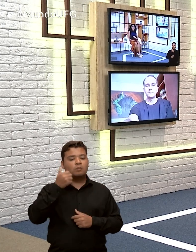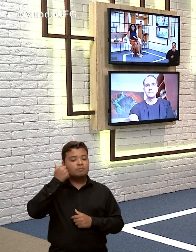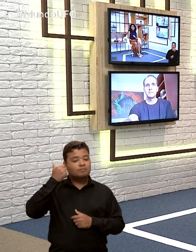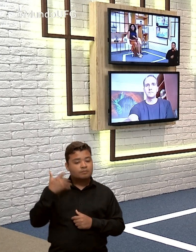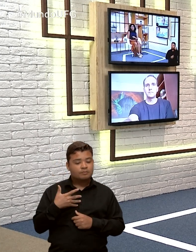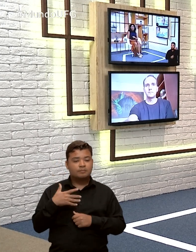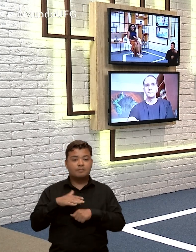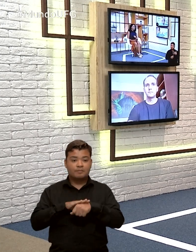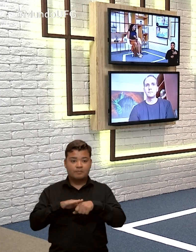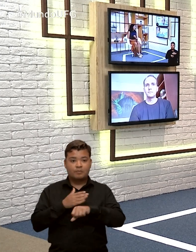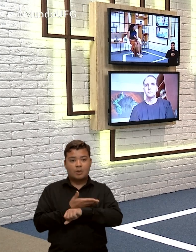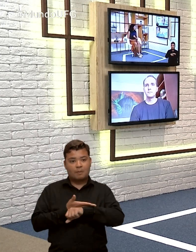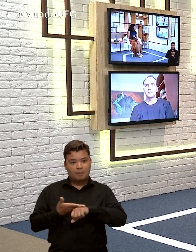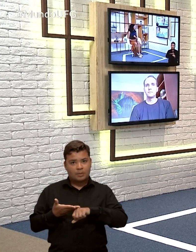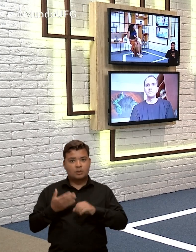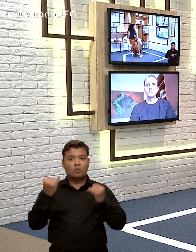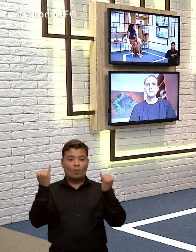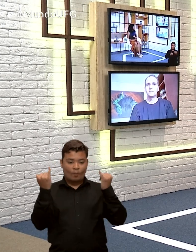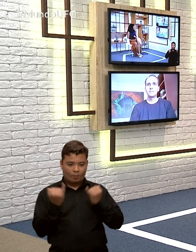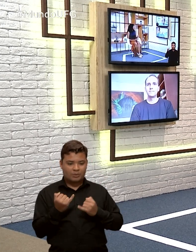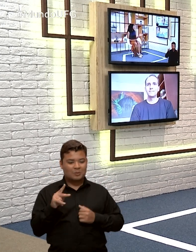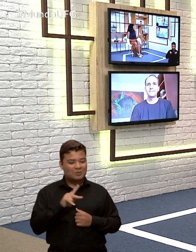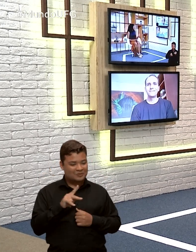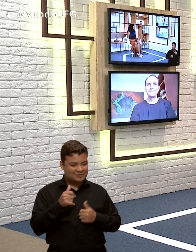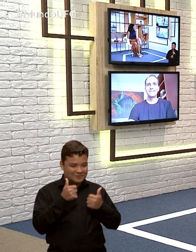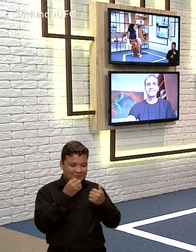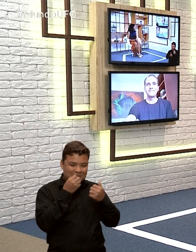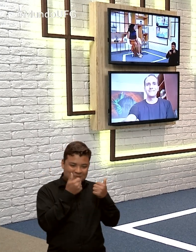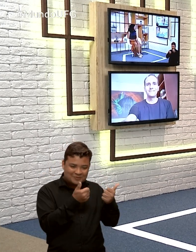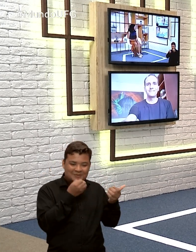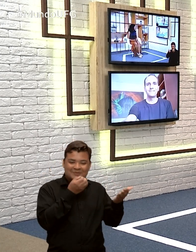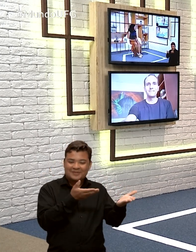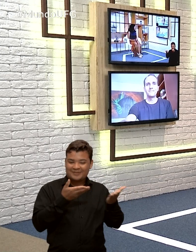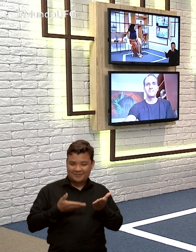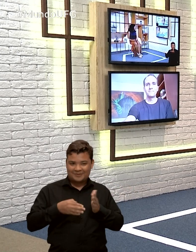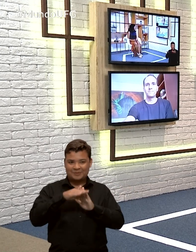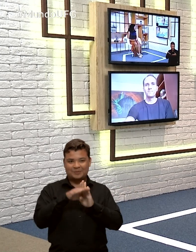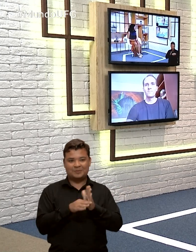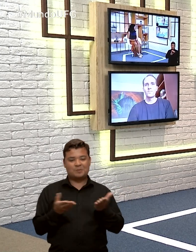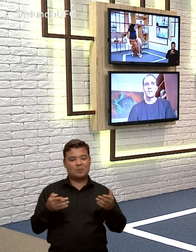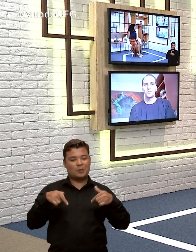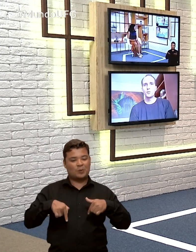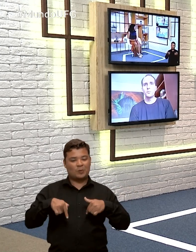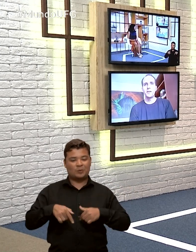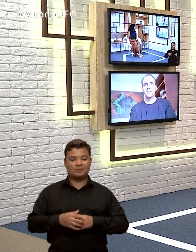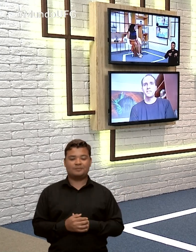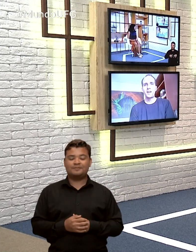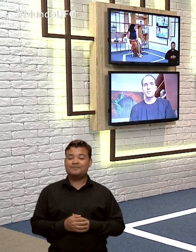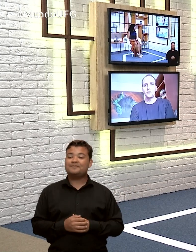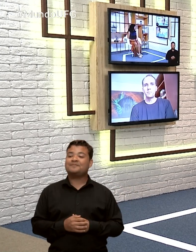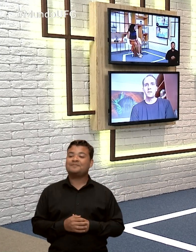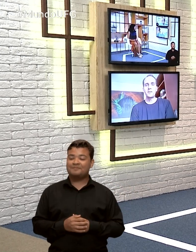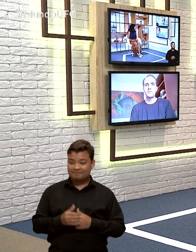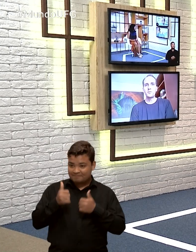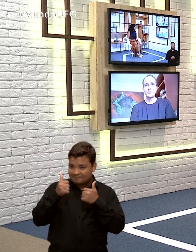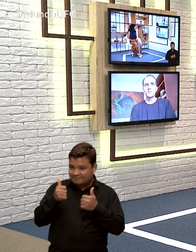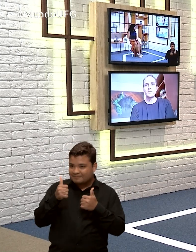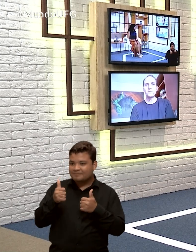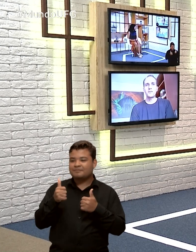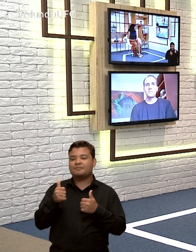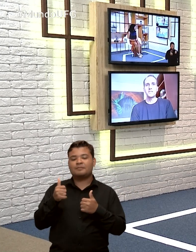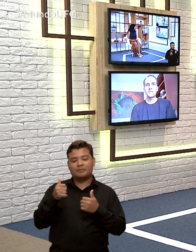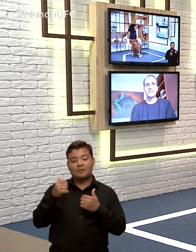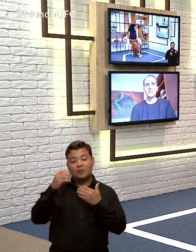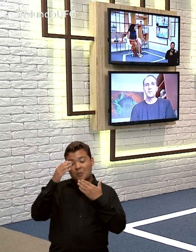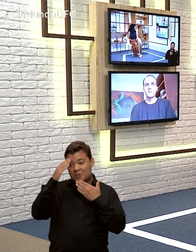homem branco e magro. Tudo bem, professor? Seja bem-vindo ao nosso programa. Tudo bem, grato, Ana, pela introdução,